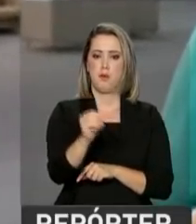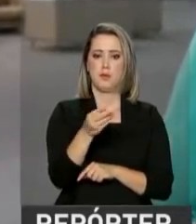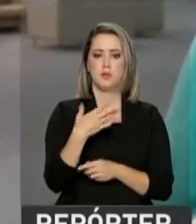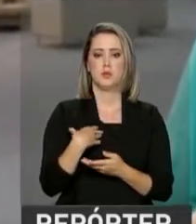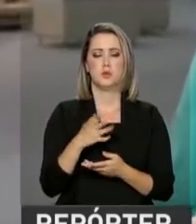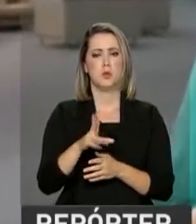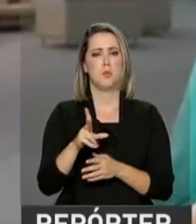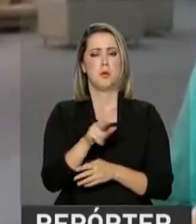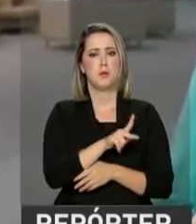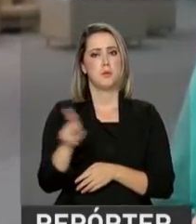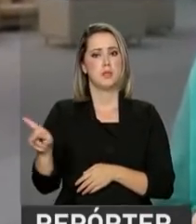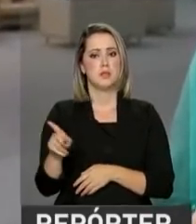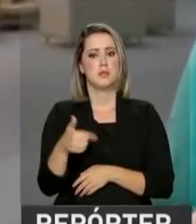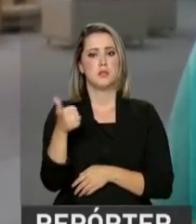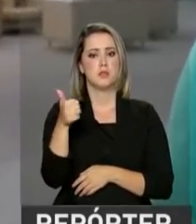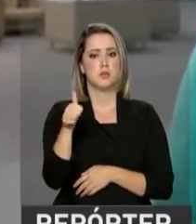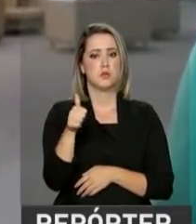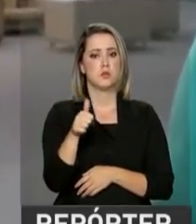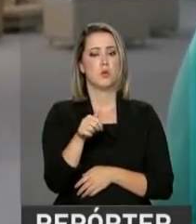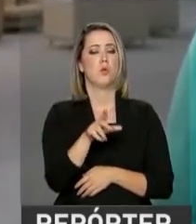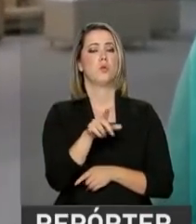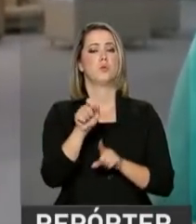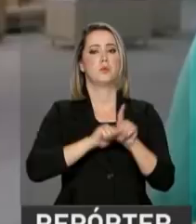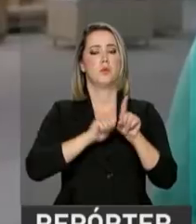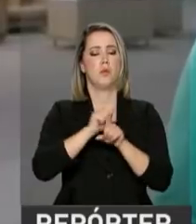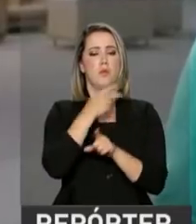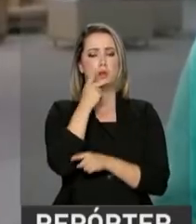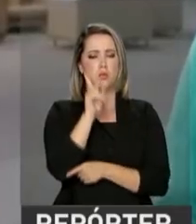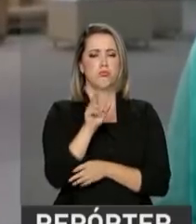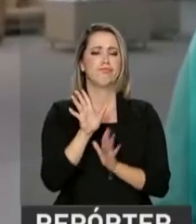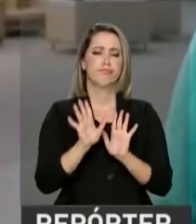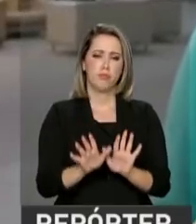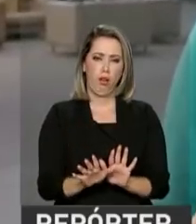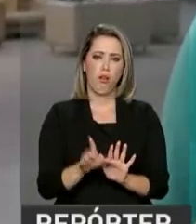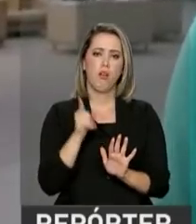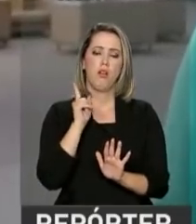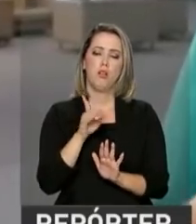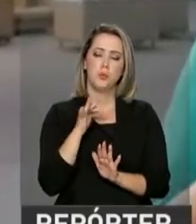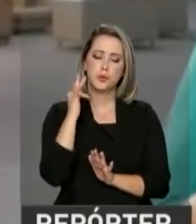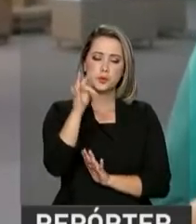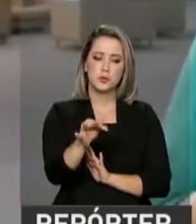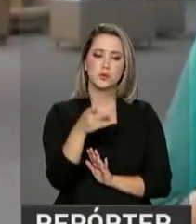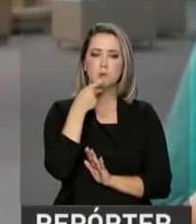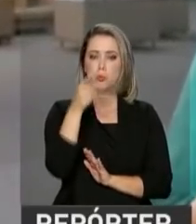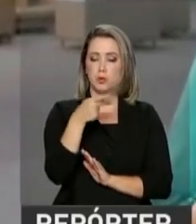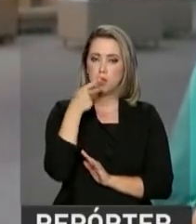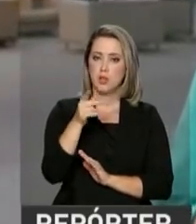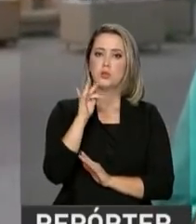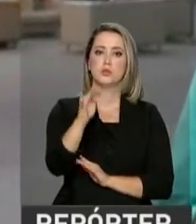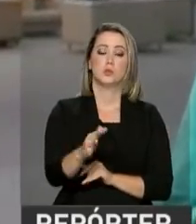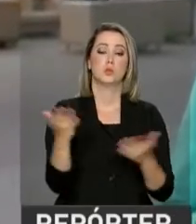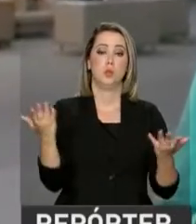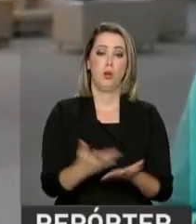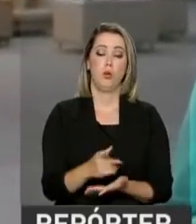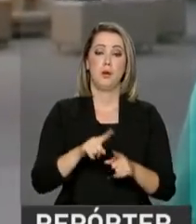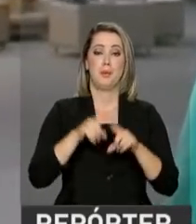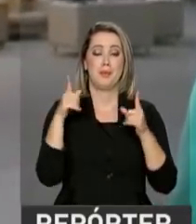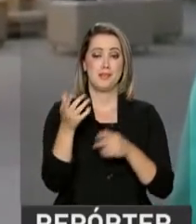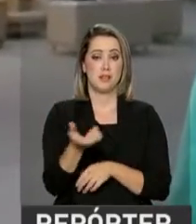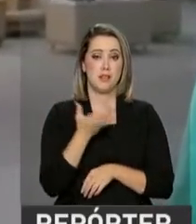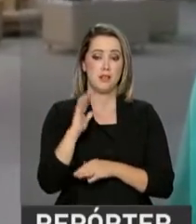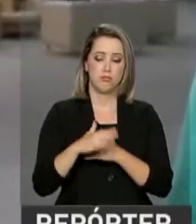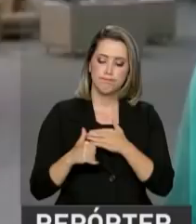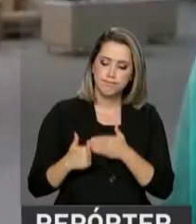do Instituto por 11 meses, afirmou que ainda é cedo para adiantar os rumos da administração do BNDES, mas que pretende